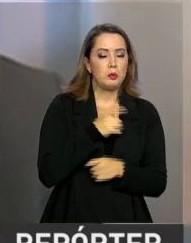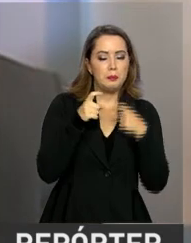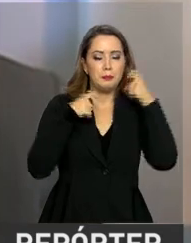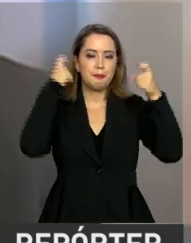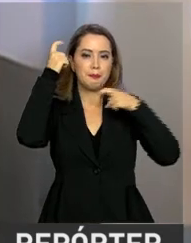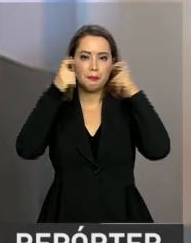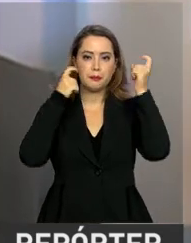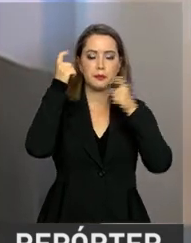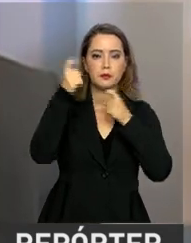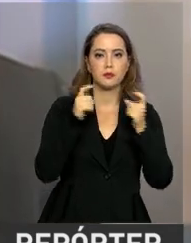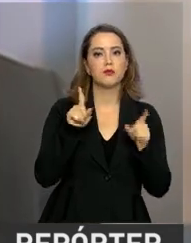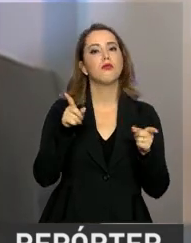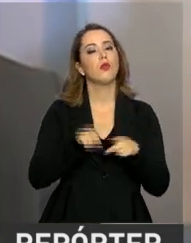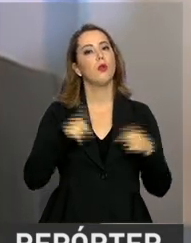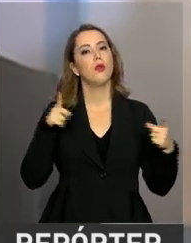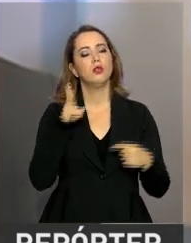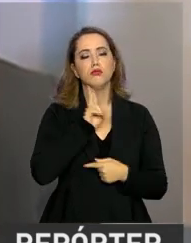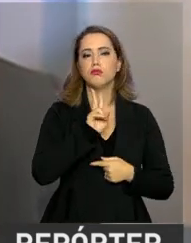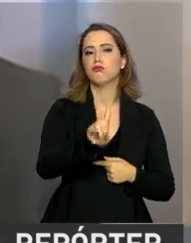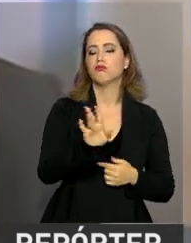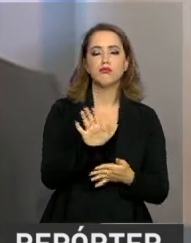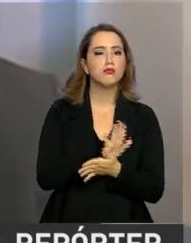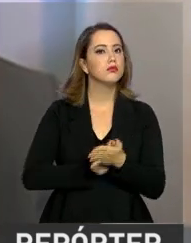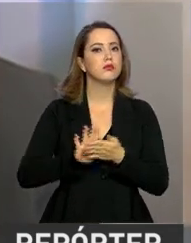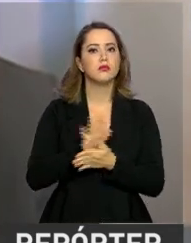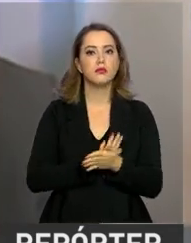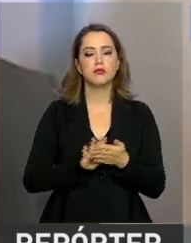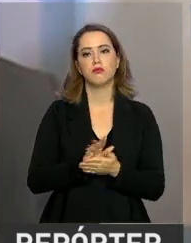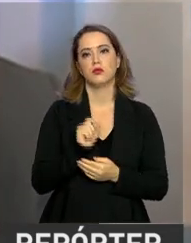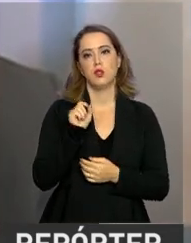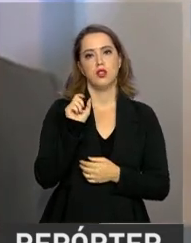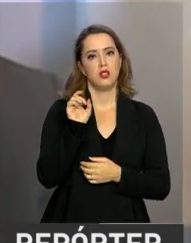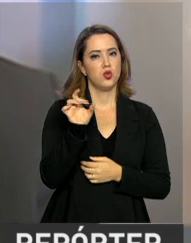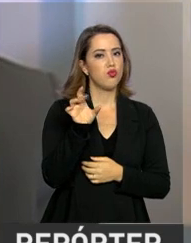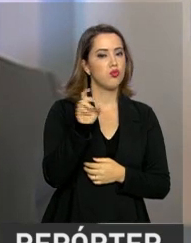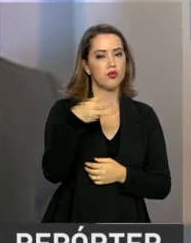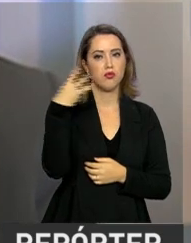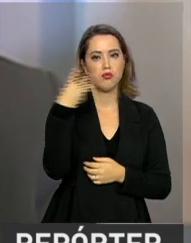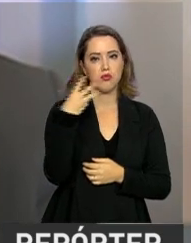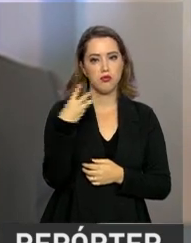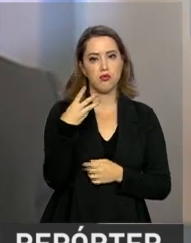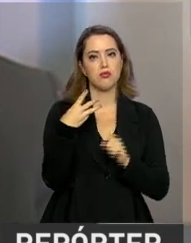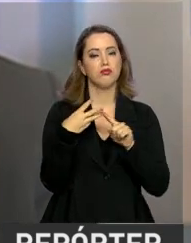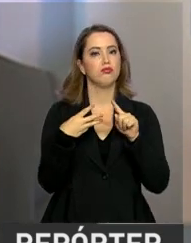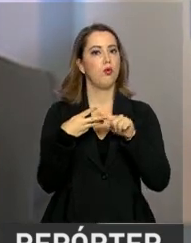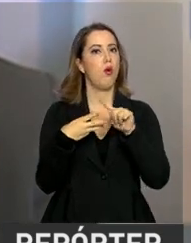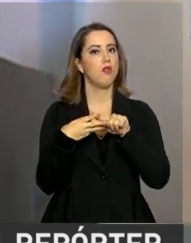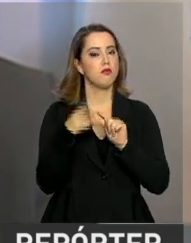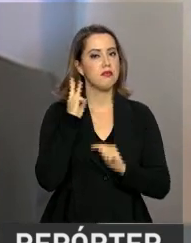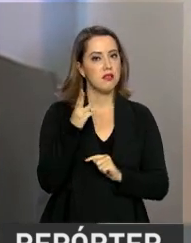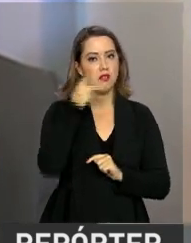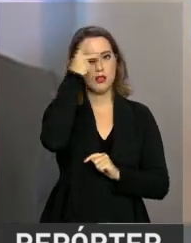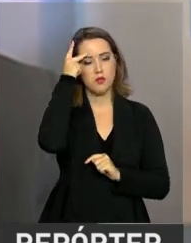preocupação, e na prática se verificou que apenas 3 dos 1 milhão e